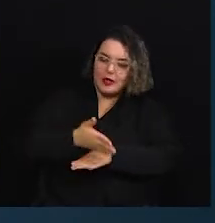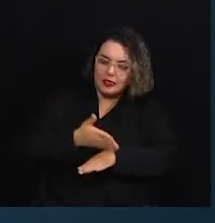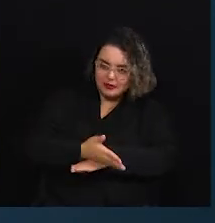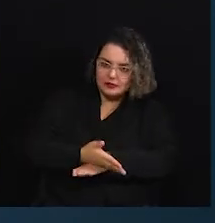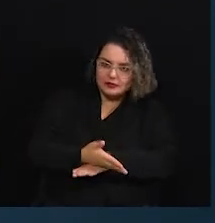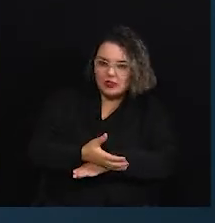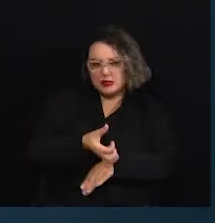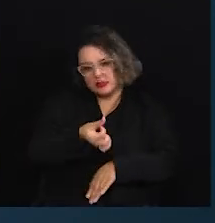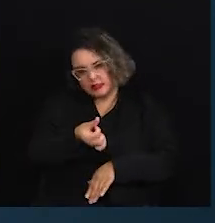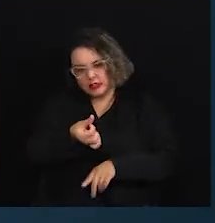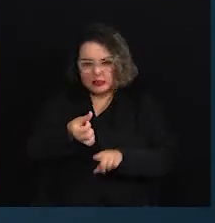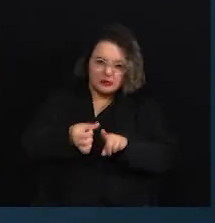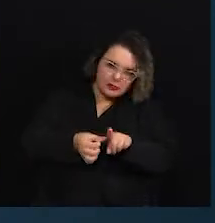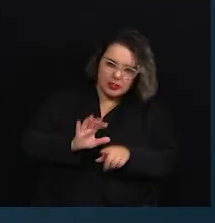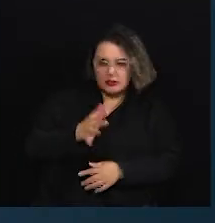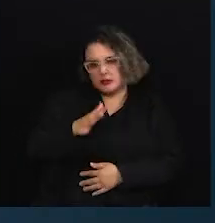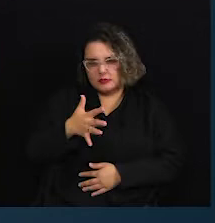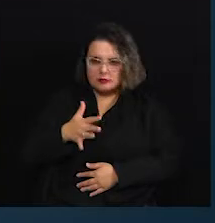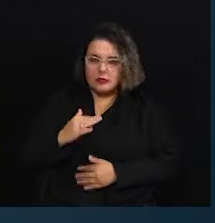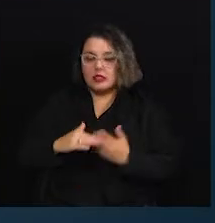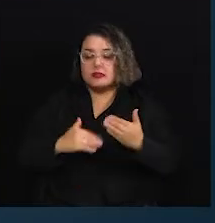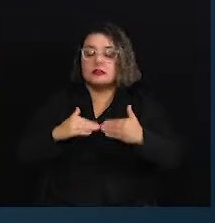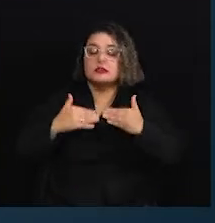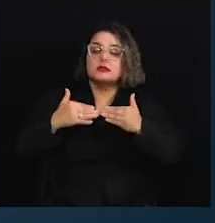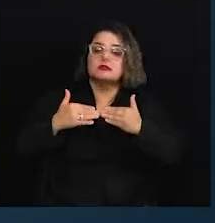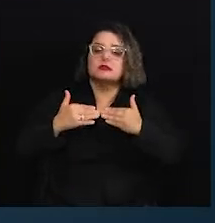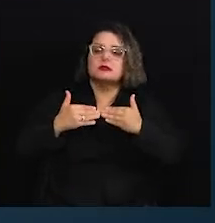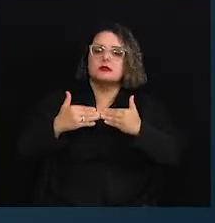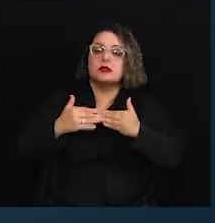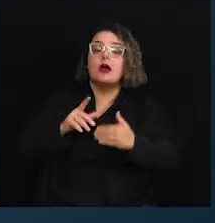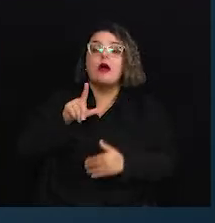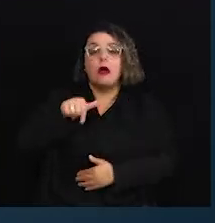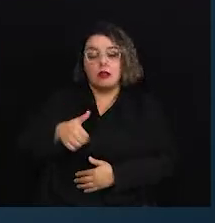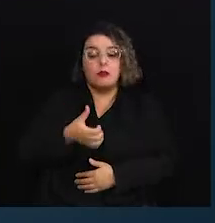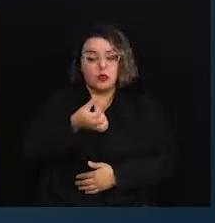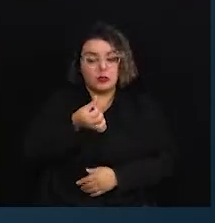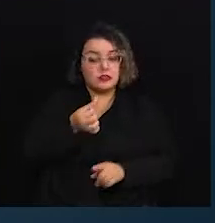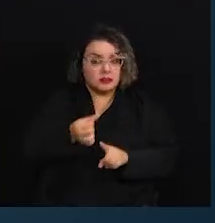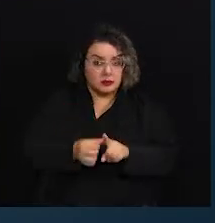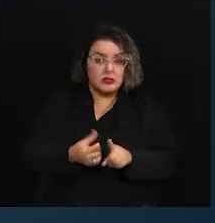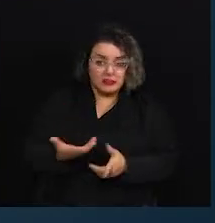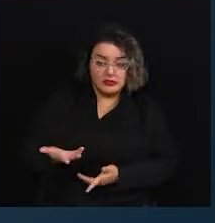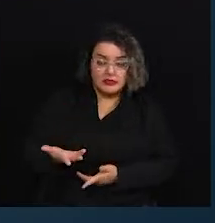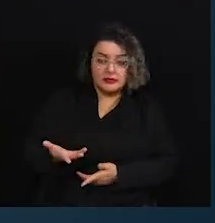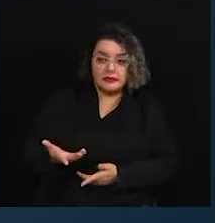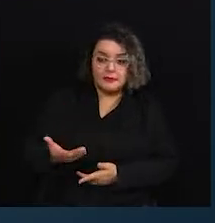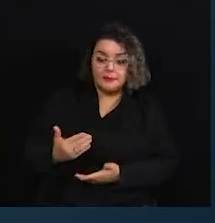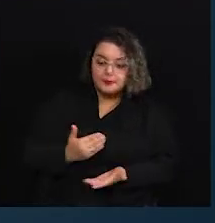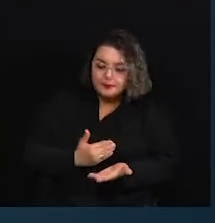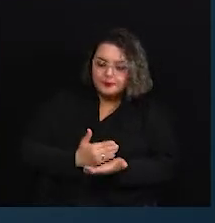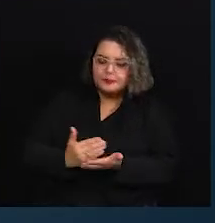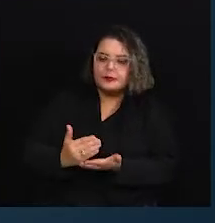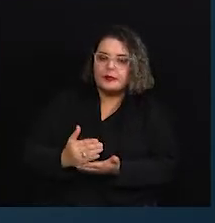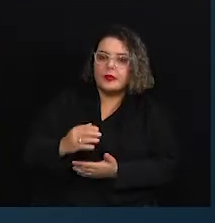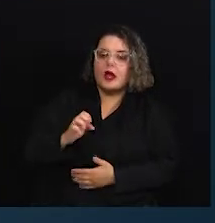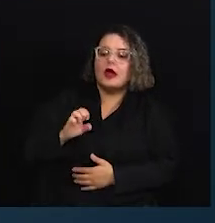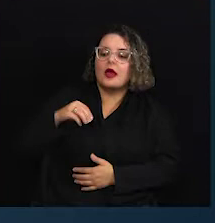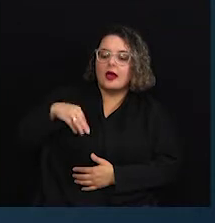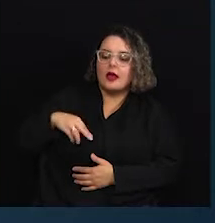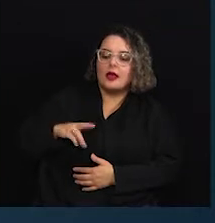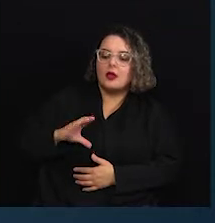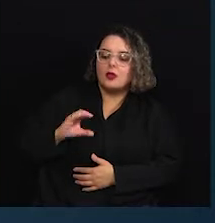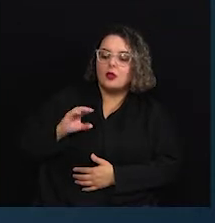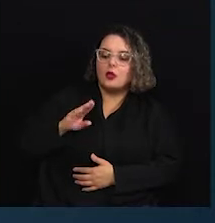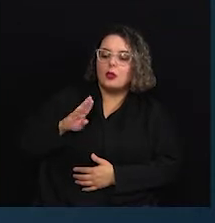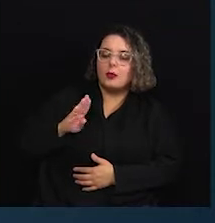gente ganha aí uns 6 meses nesse desenvolvimento. E depois de 6 meses aí a gente começou a incubação, que foi